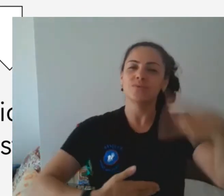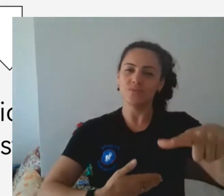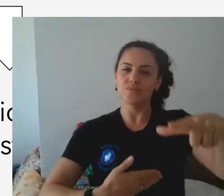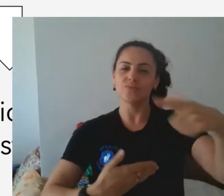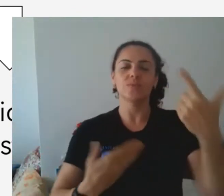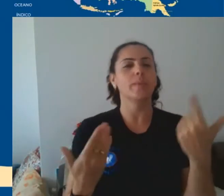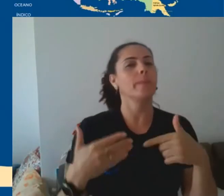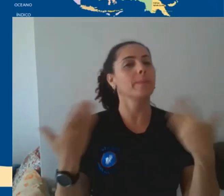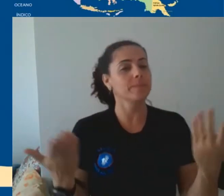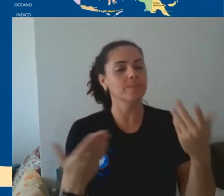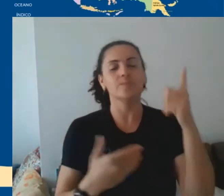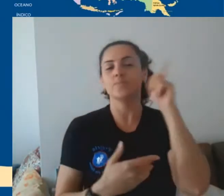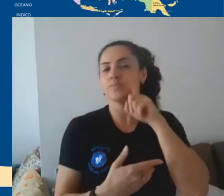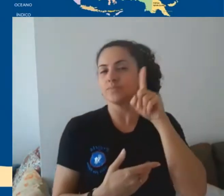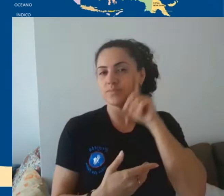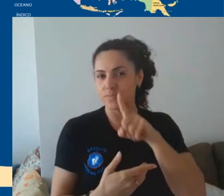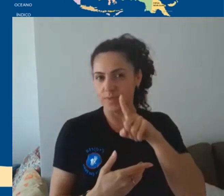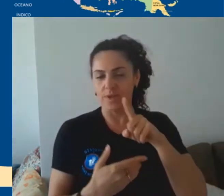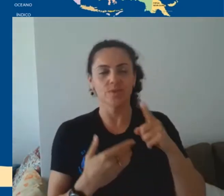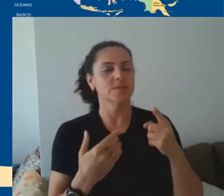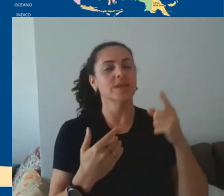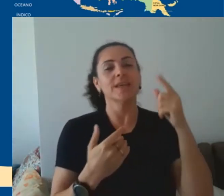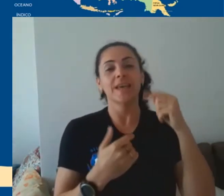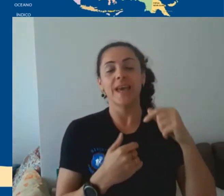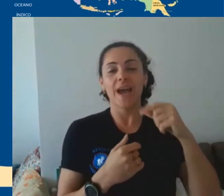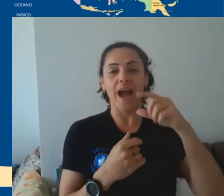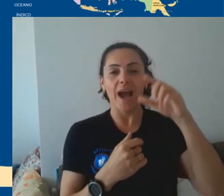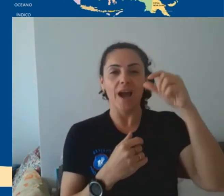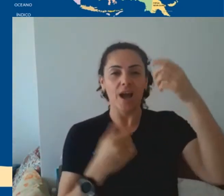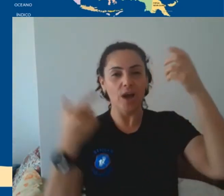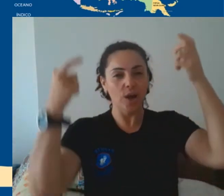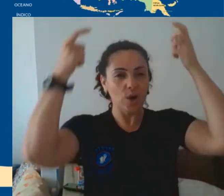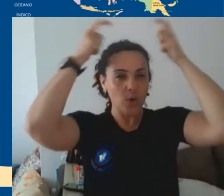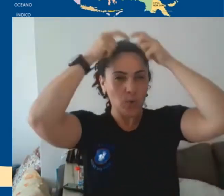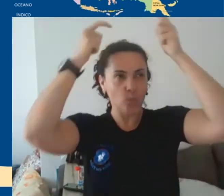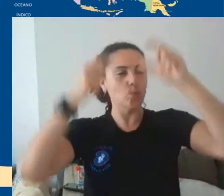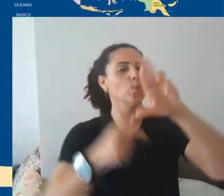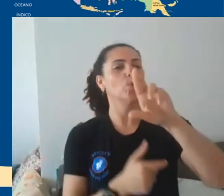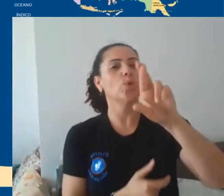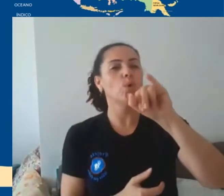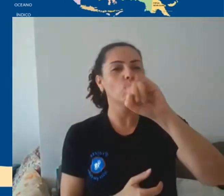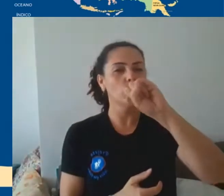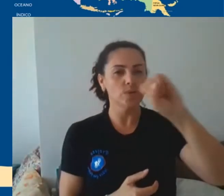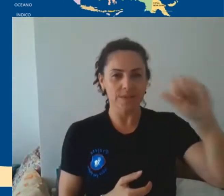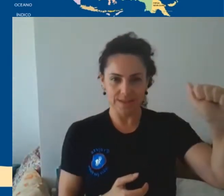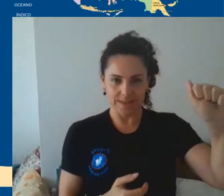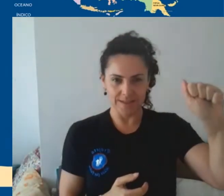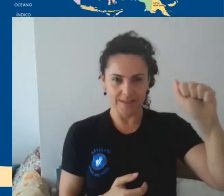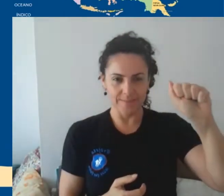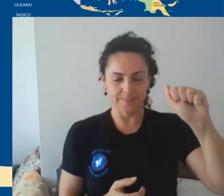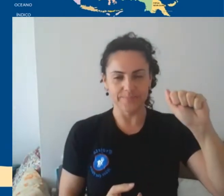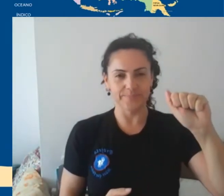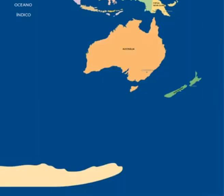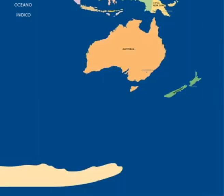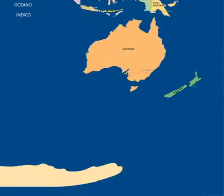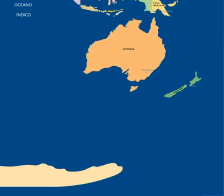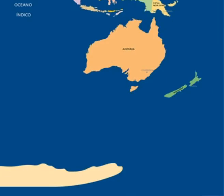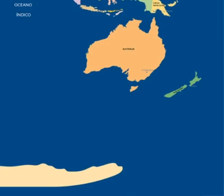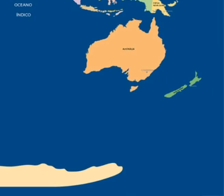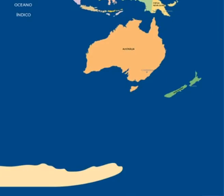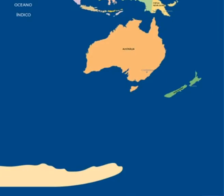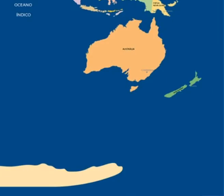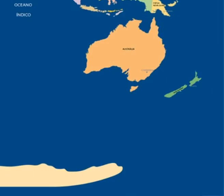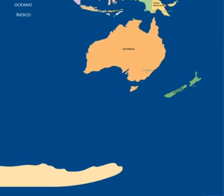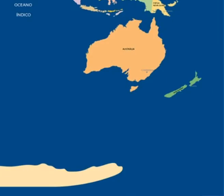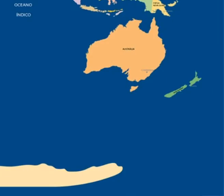aí os Estados Unidos e a União Soviética muito distantes da guerra, como a gente pode ver aqui no mapa, né? A gente tem aqui então a Europa,